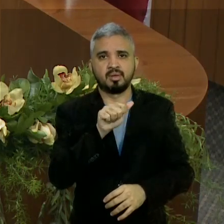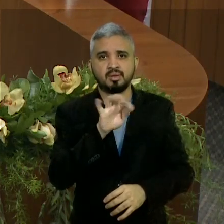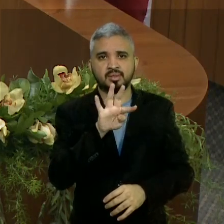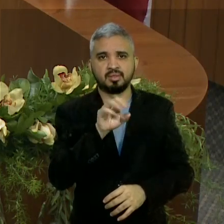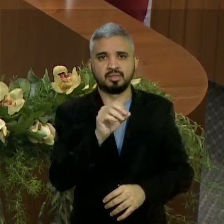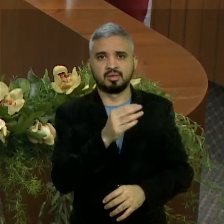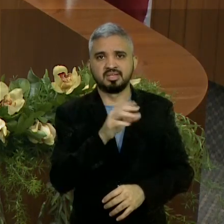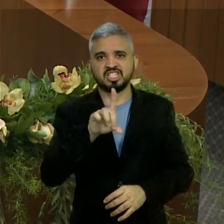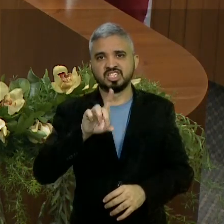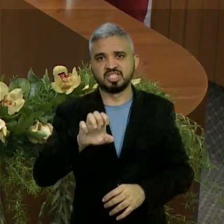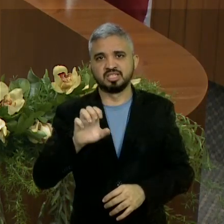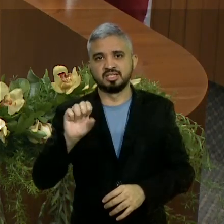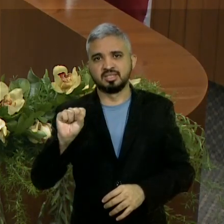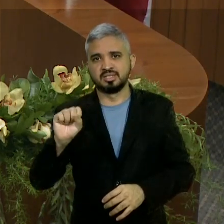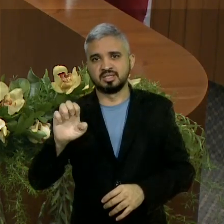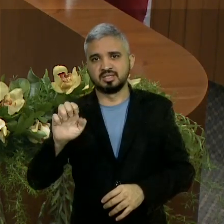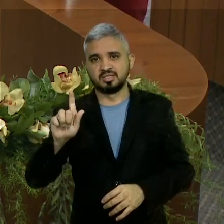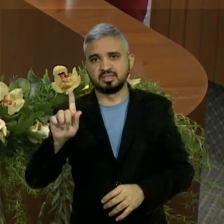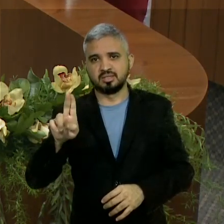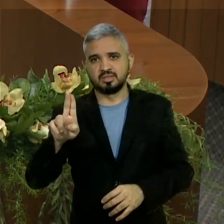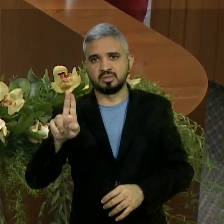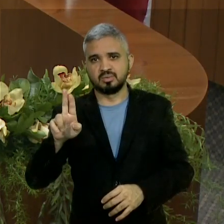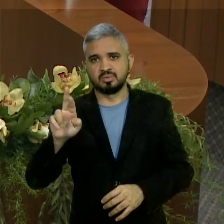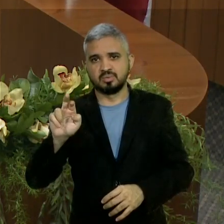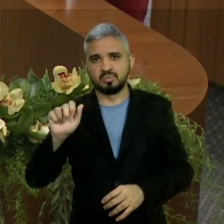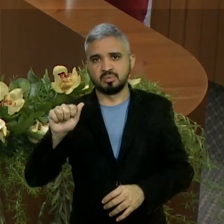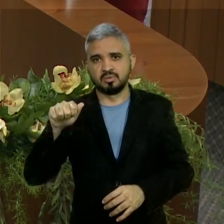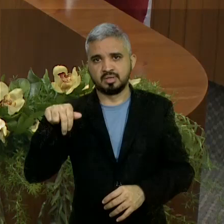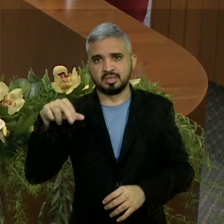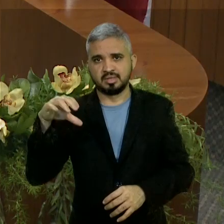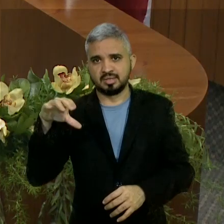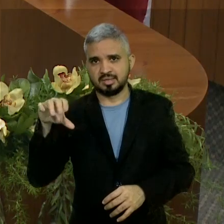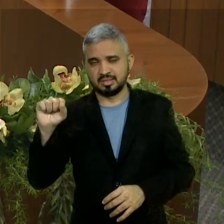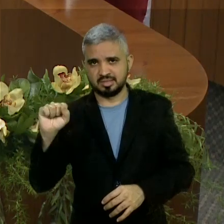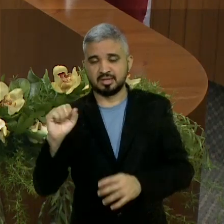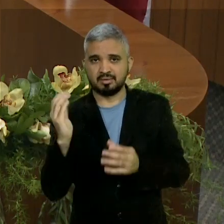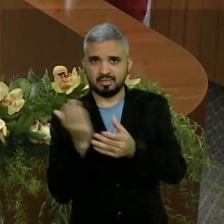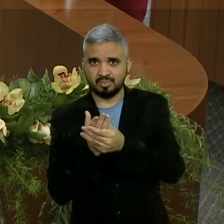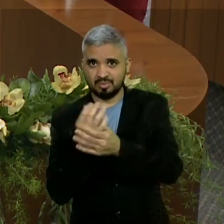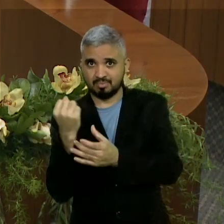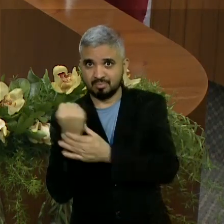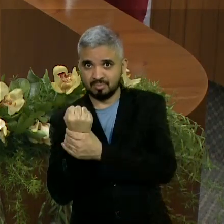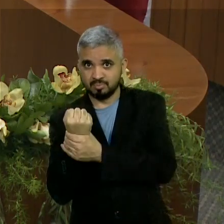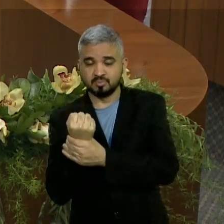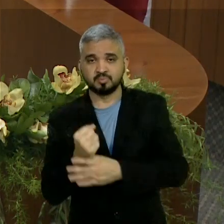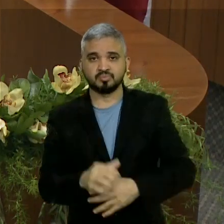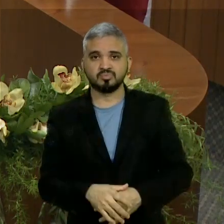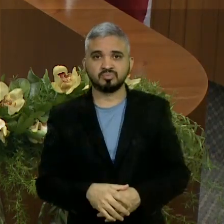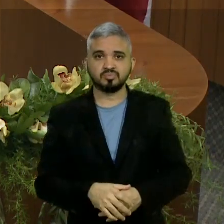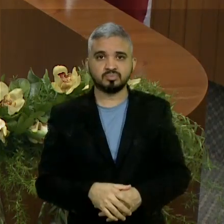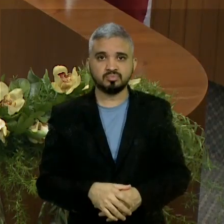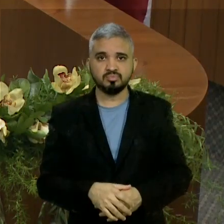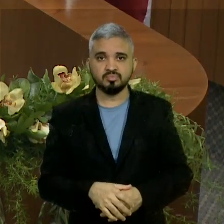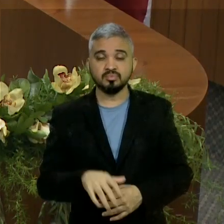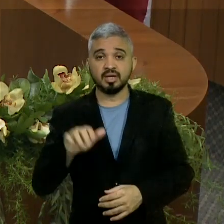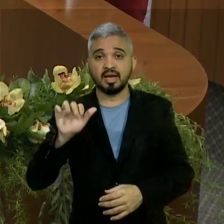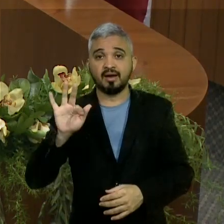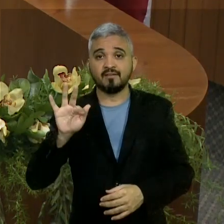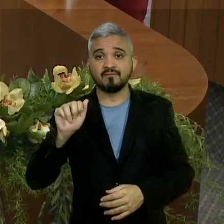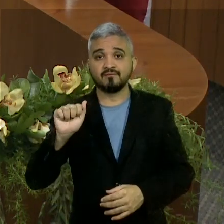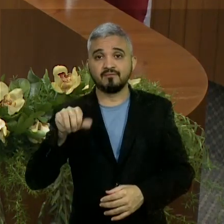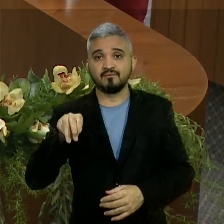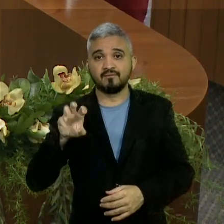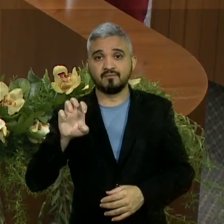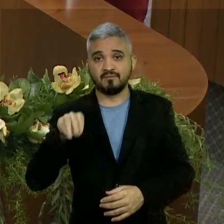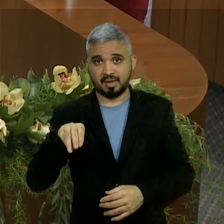Oli aqui só um pequeno trecho aqui já é o trecho da famen ao passo em que o